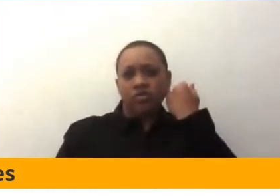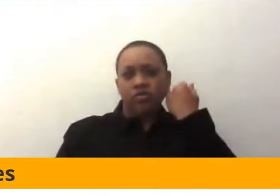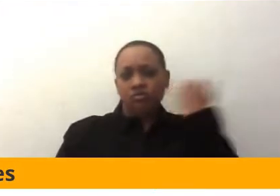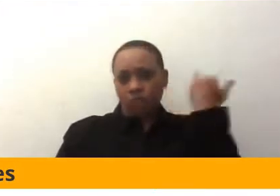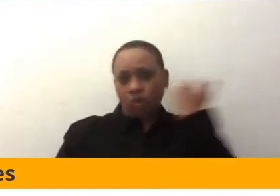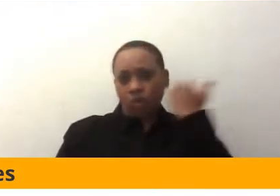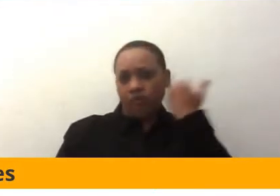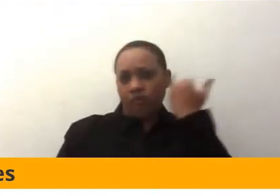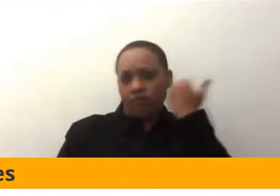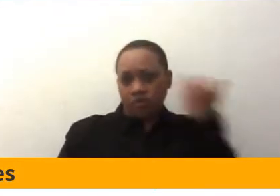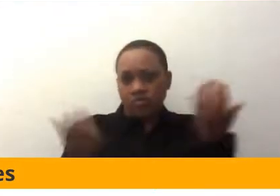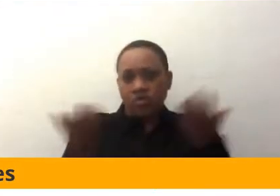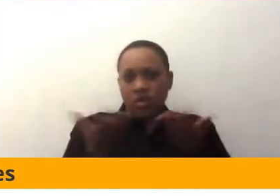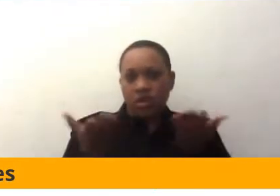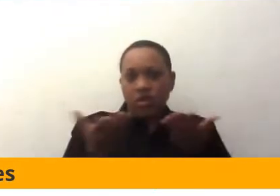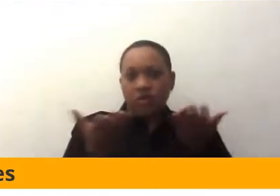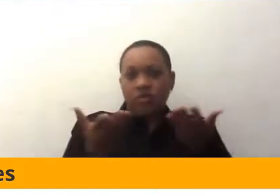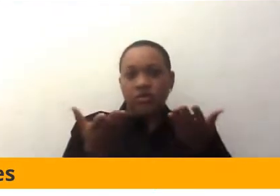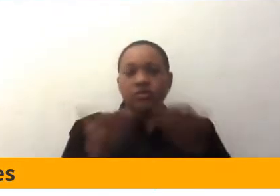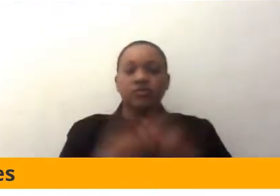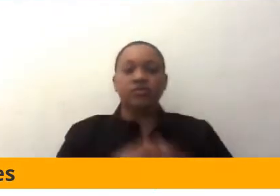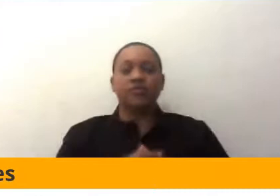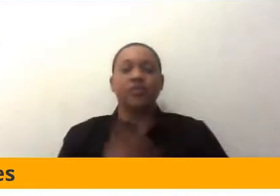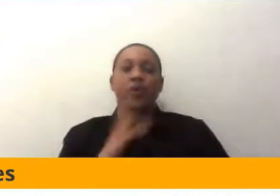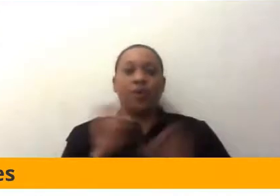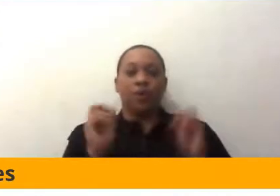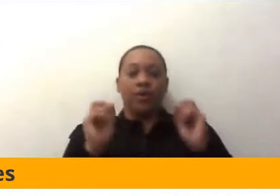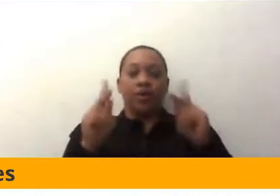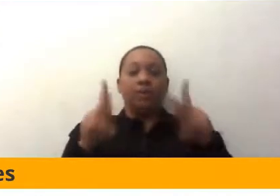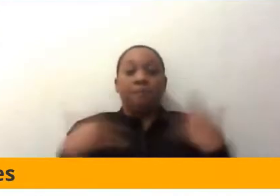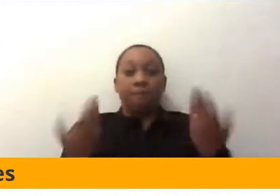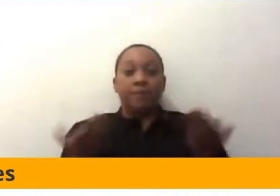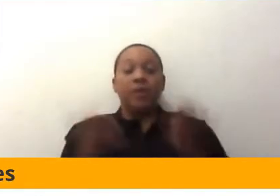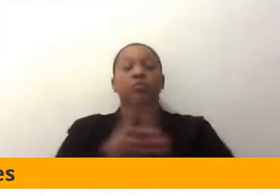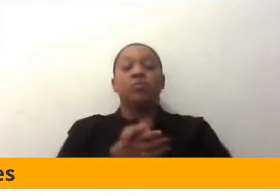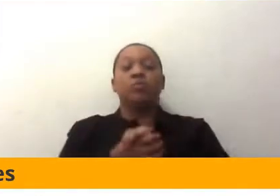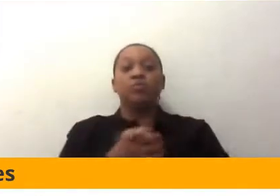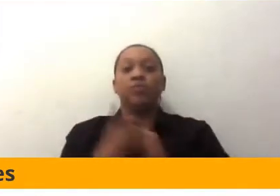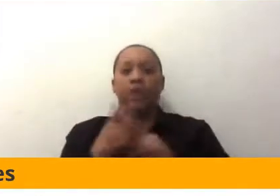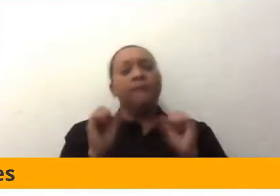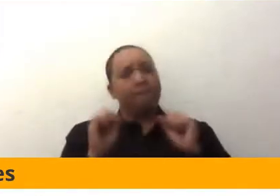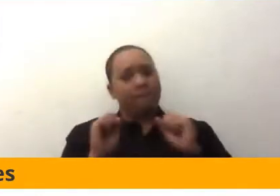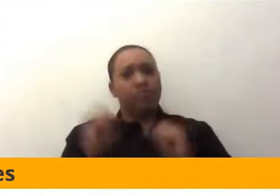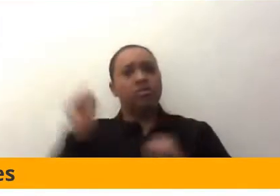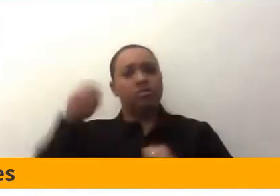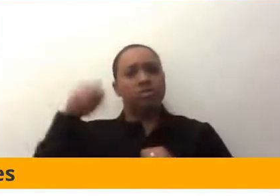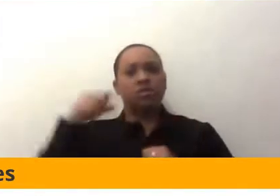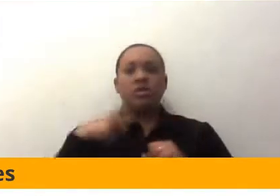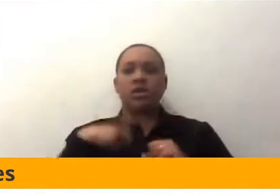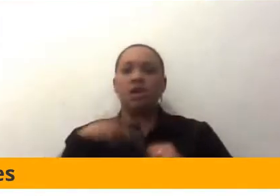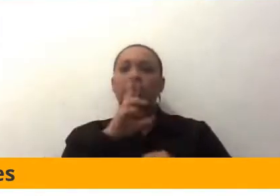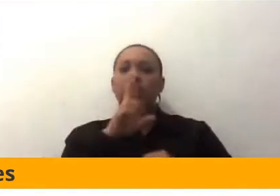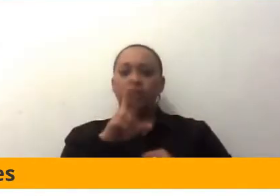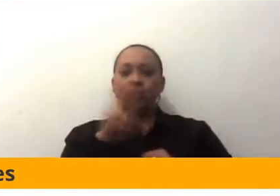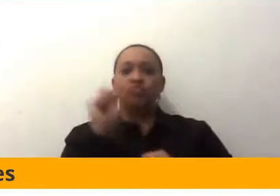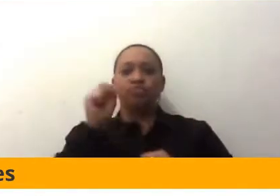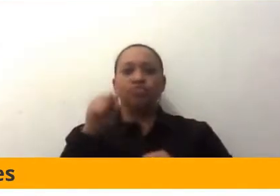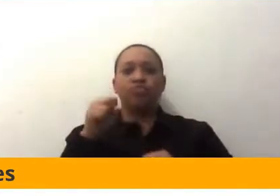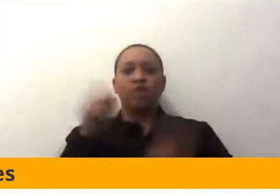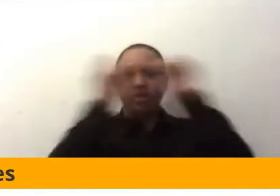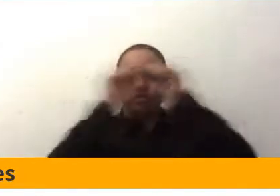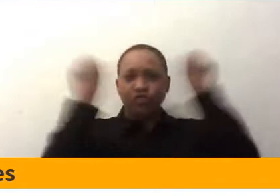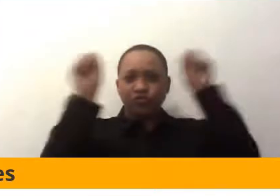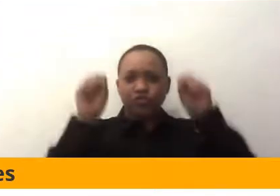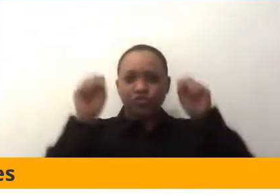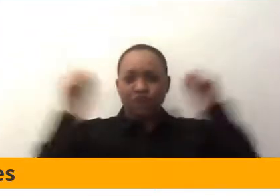Ok. Bom, então, assim, pode considerar uma resposta inflamatória sistêmica, é isso que a gente tem visto. Essa chamada tempestade